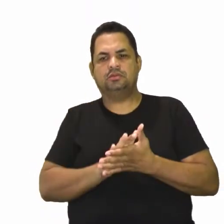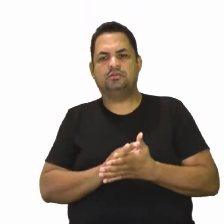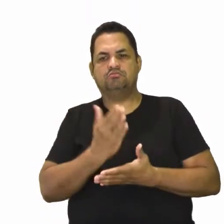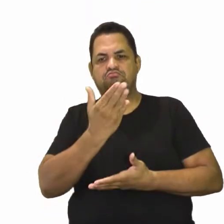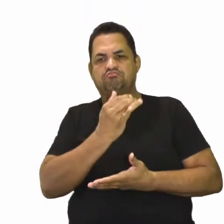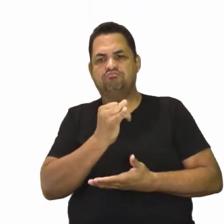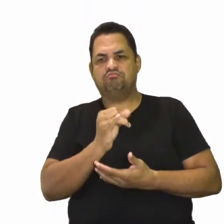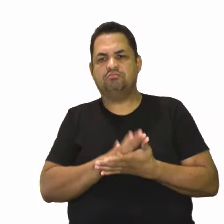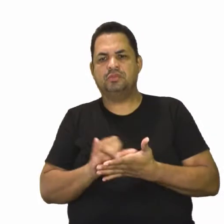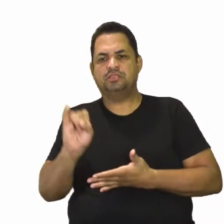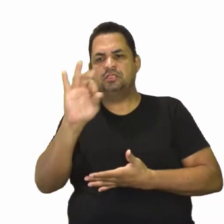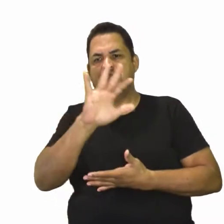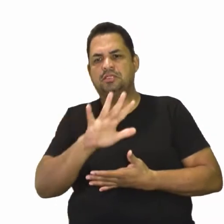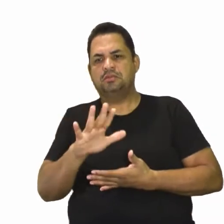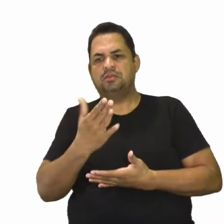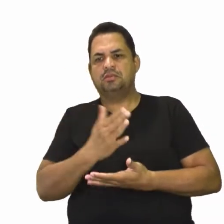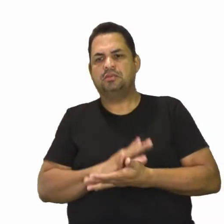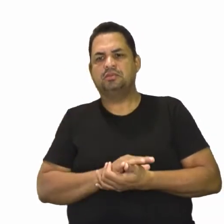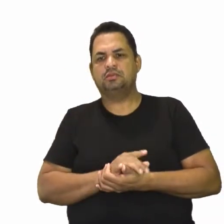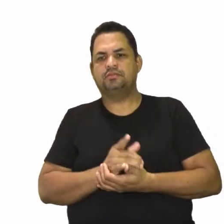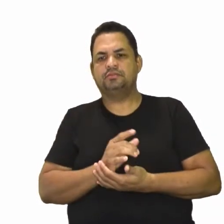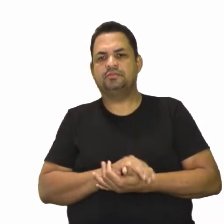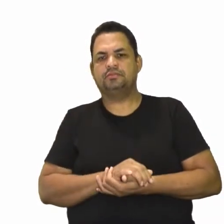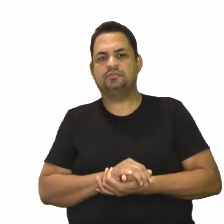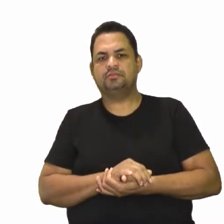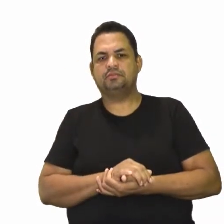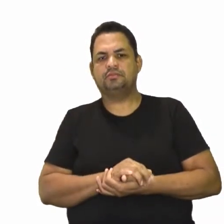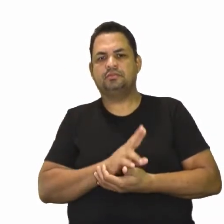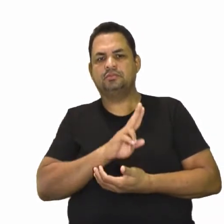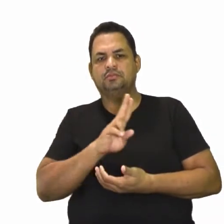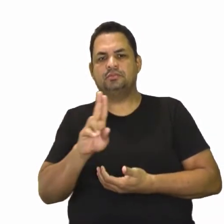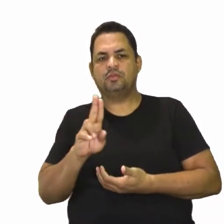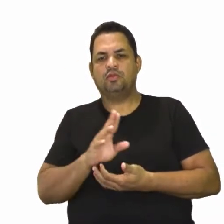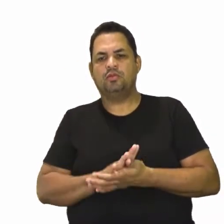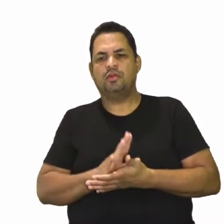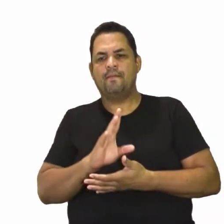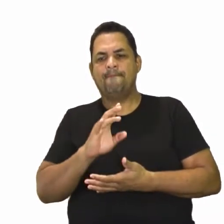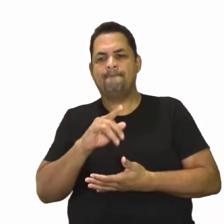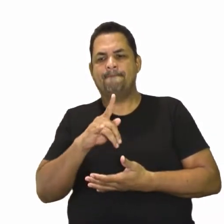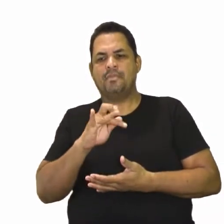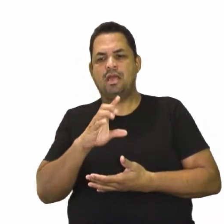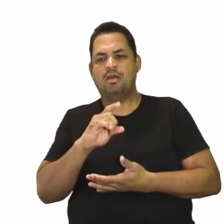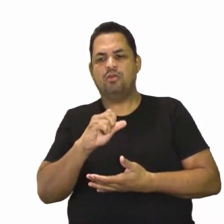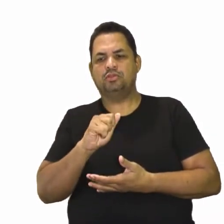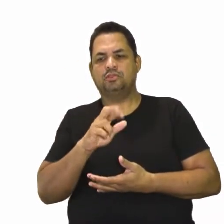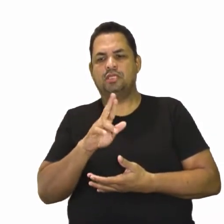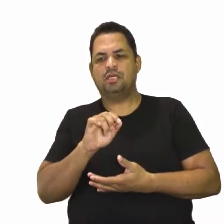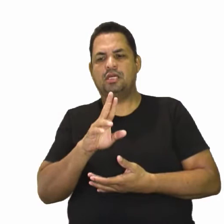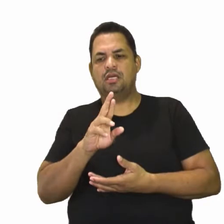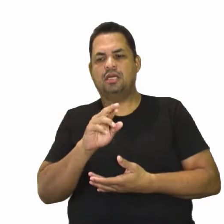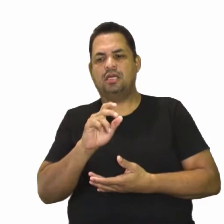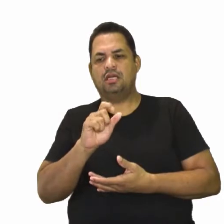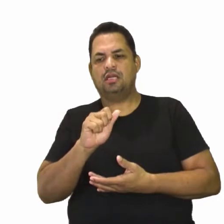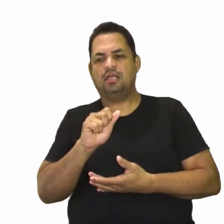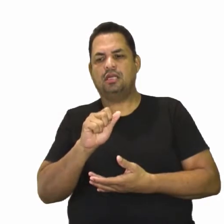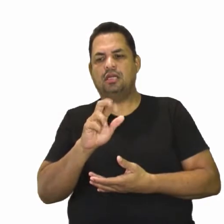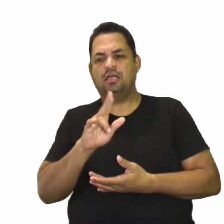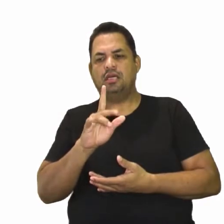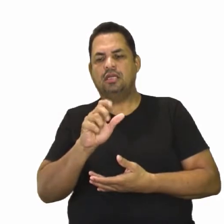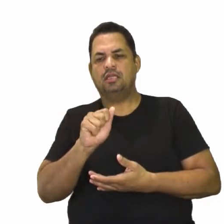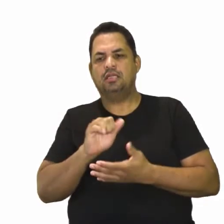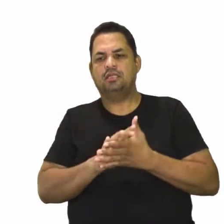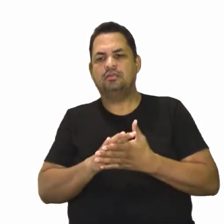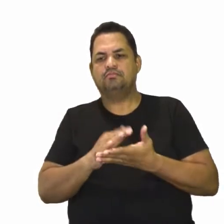aqui é uma cena emblemática. Isso daqui é o chamado pau de arara, que a pessoa ela é amarrada e